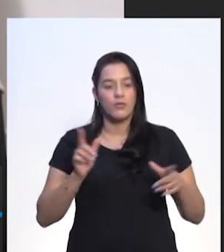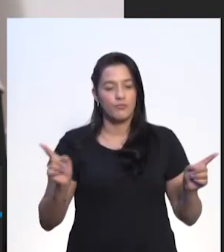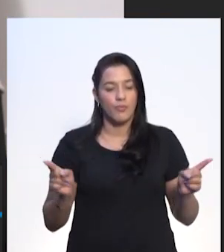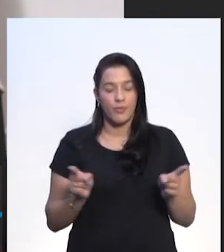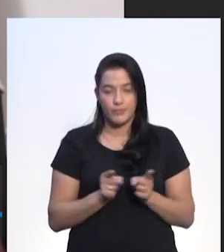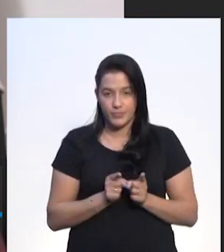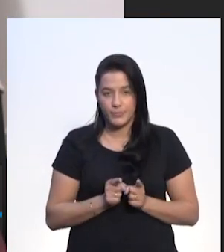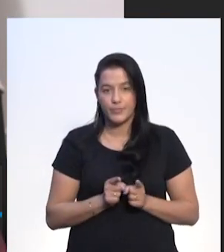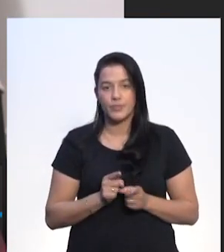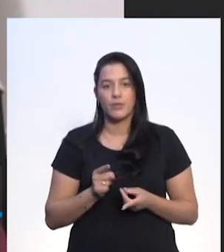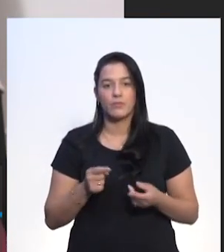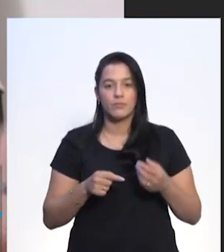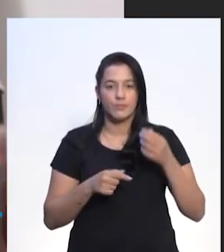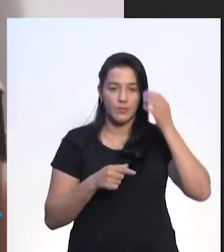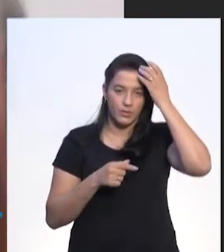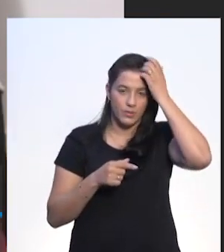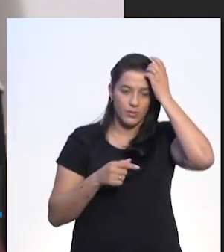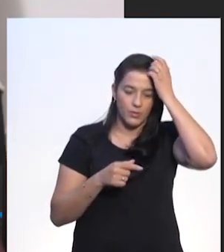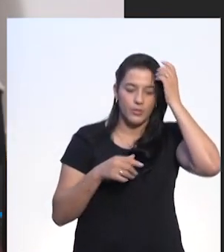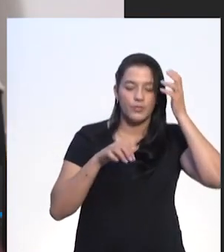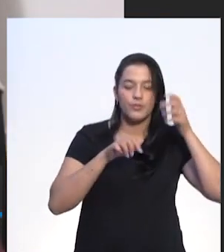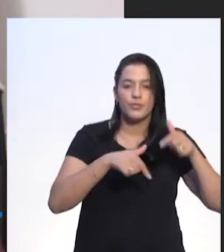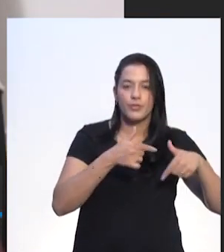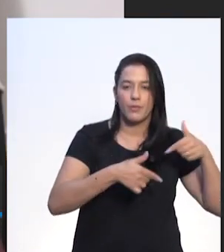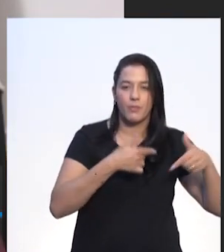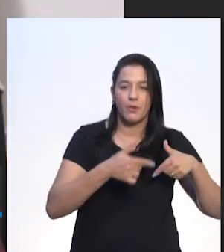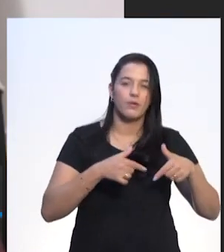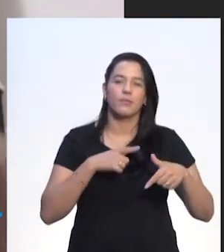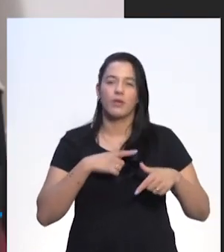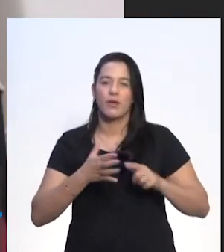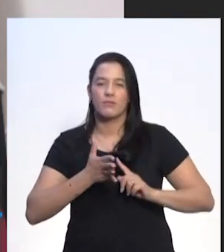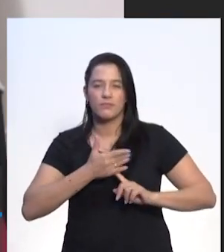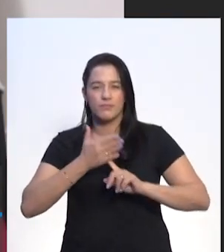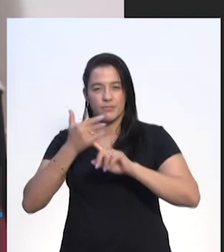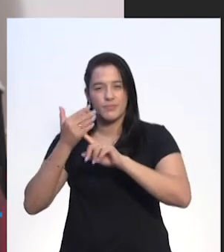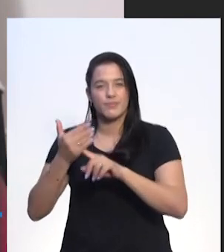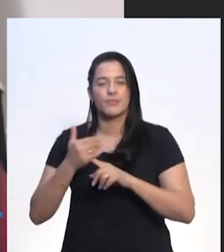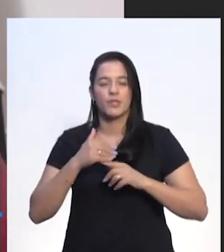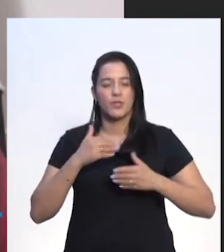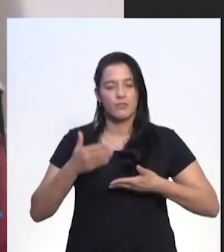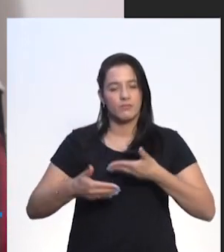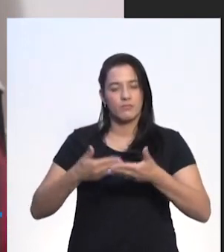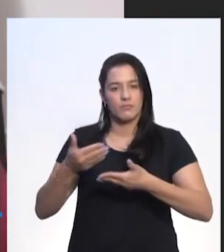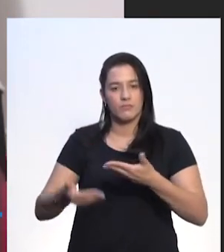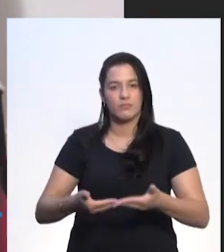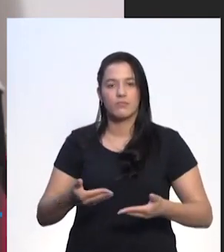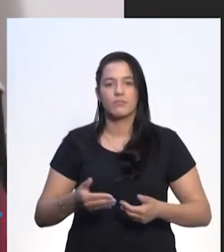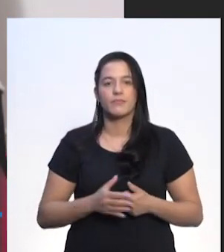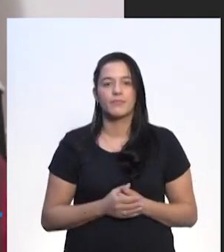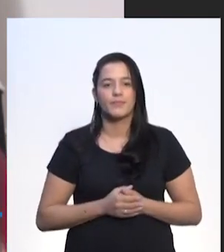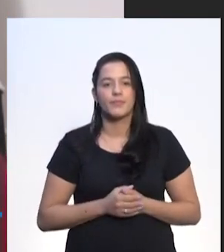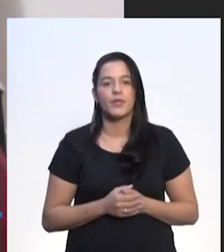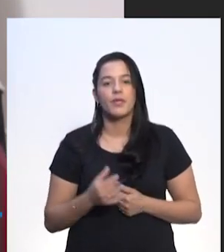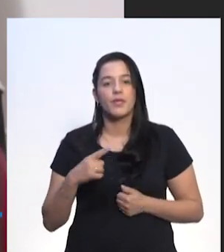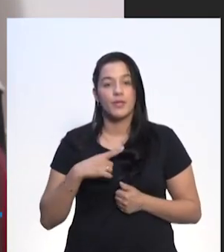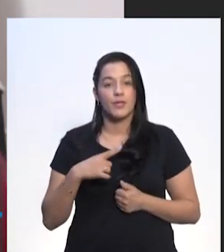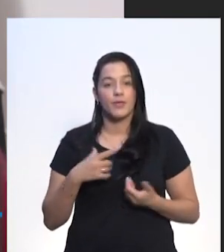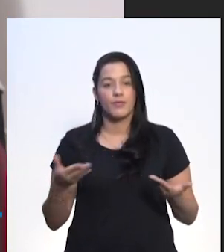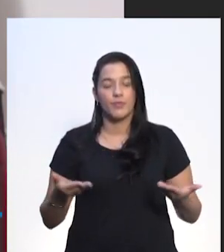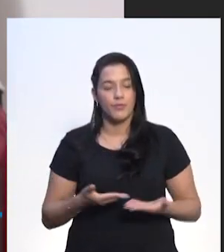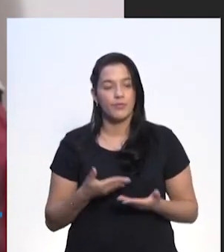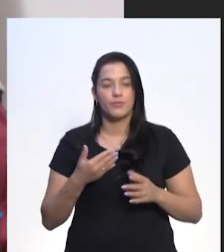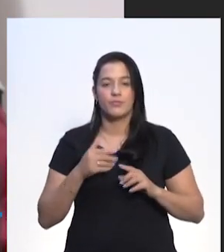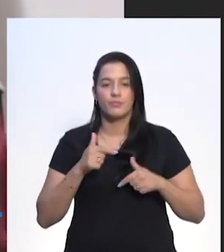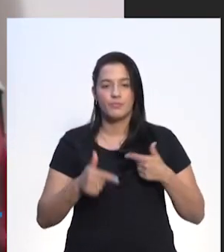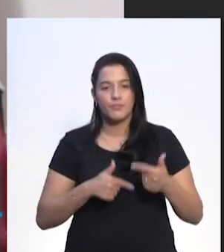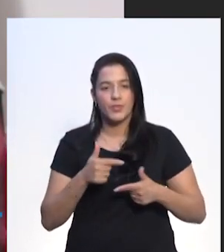causa dessa mecanização, dessa tecnologia que foi indo, né, para o setor do trabalho, para o